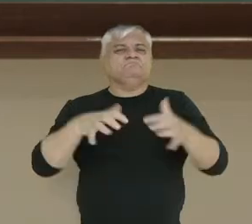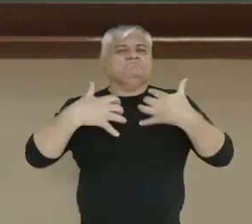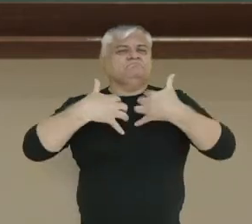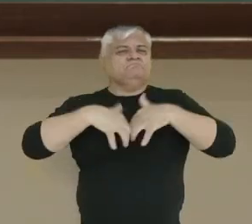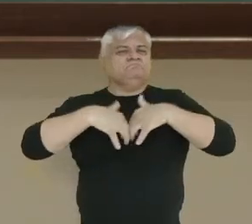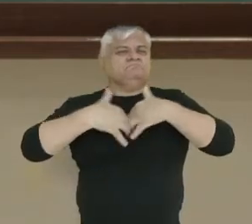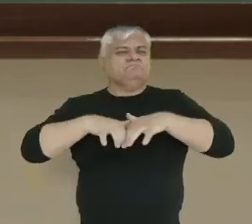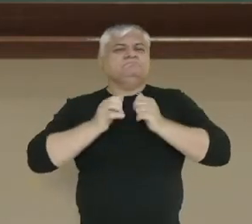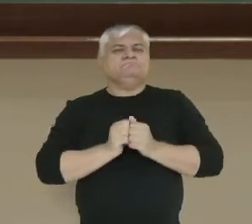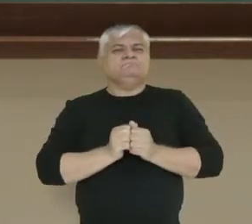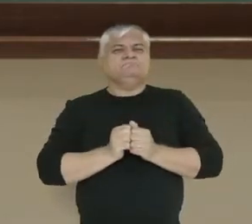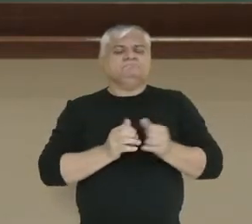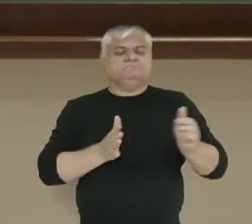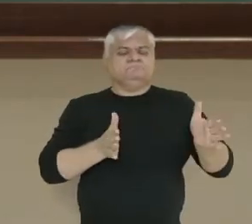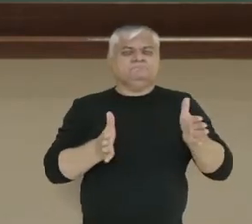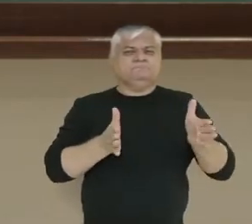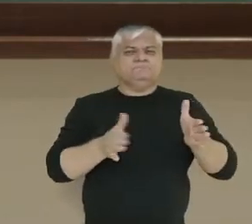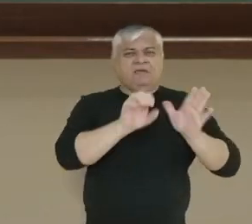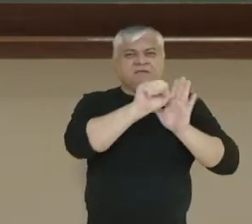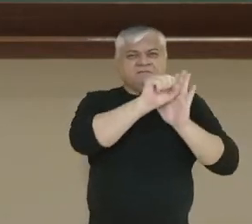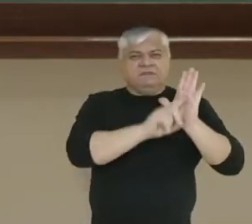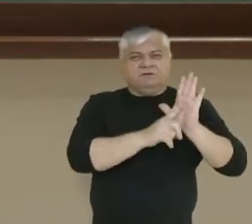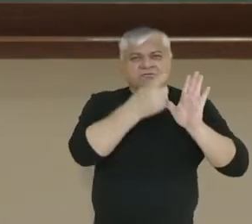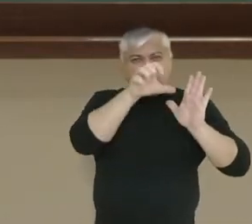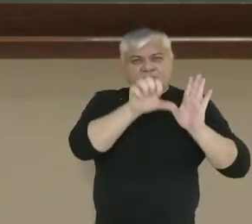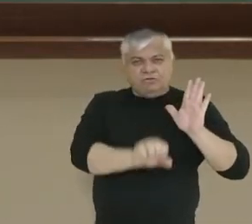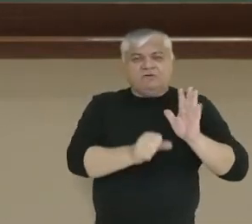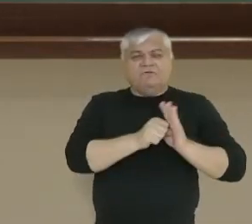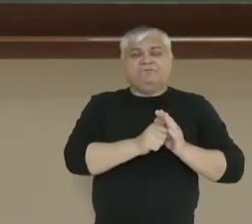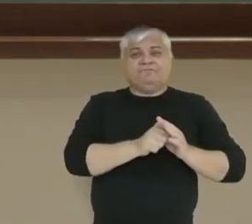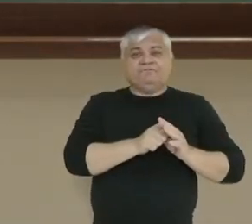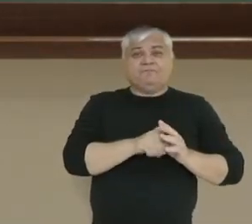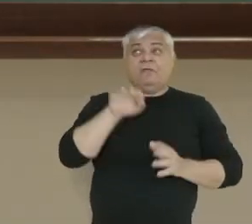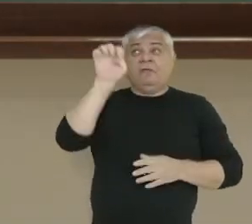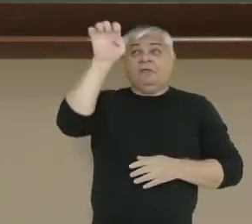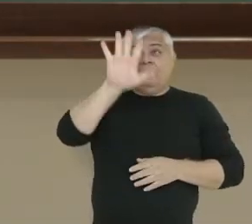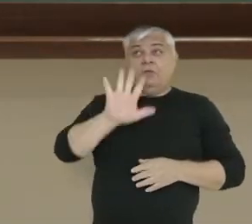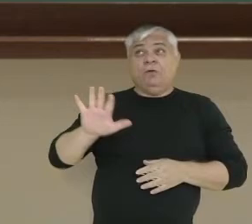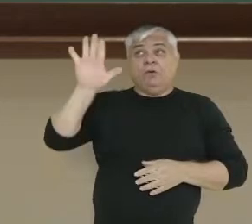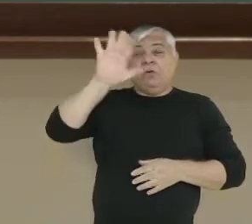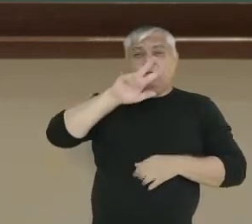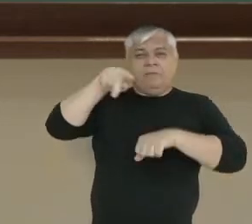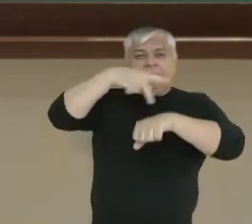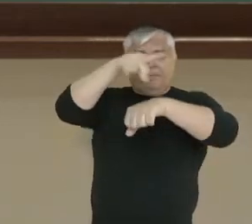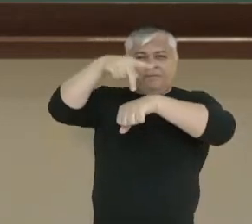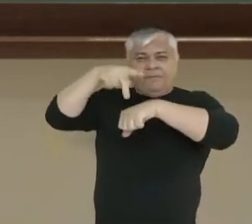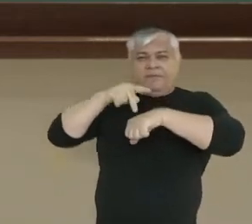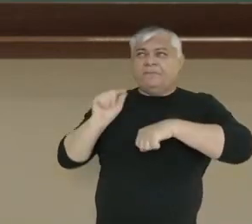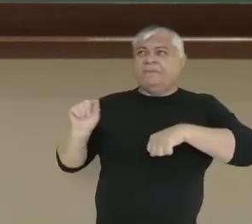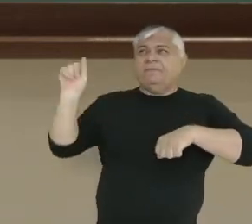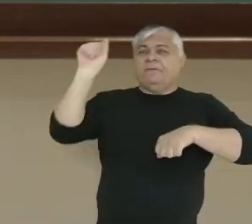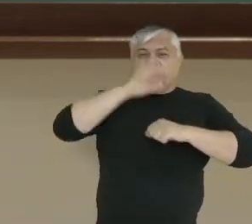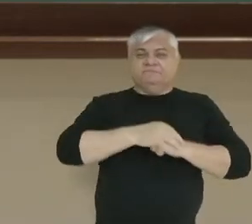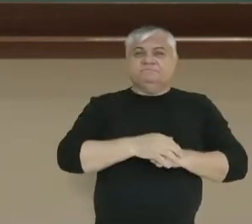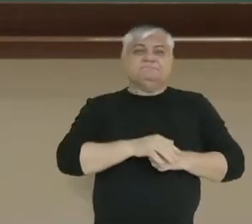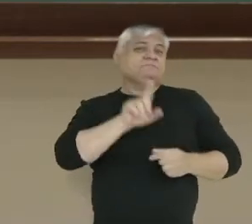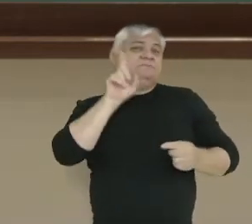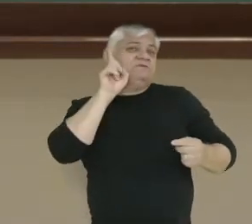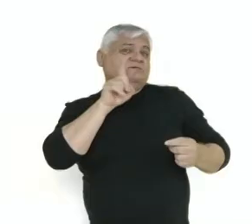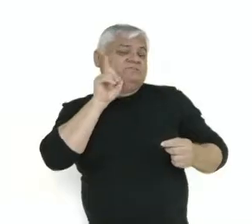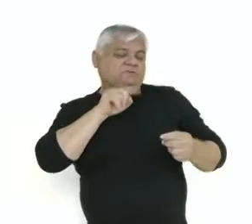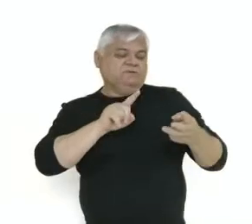Ao longo do século XIX, na Europa, alguns países europeus, nos Estados Unidos e